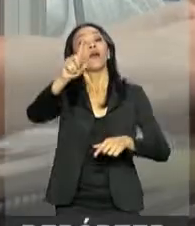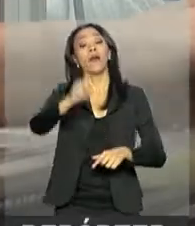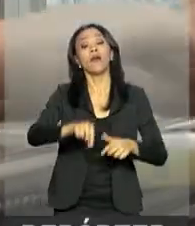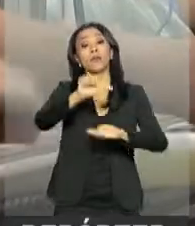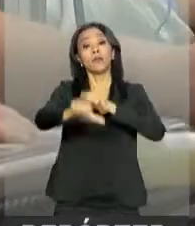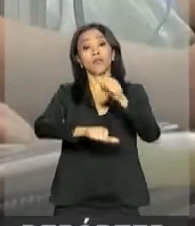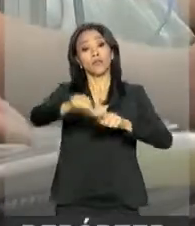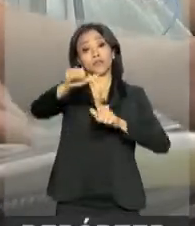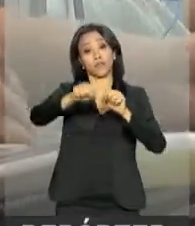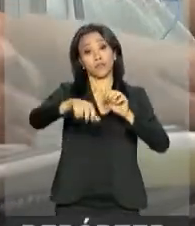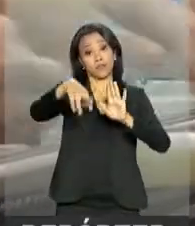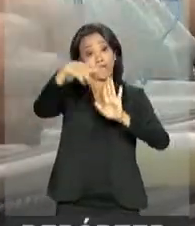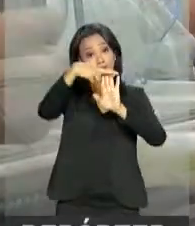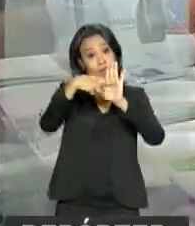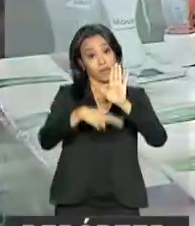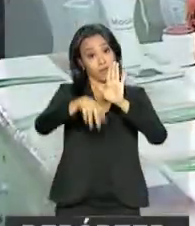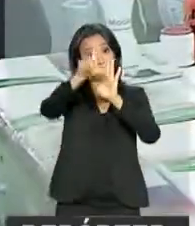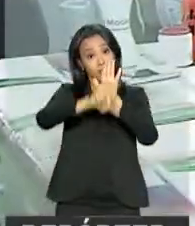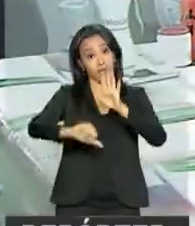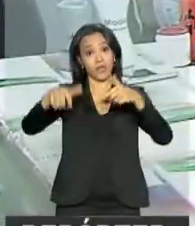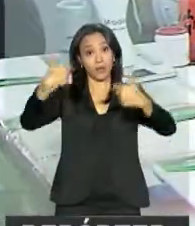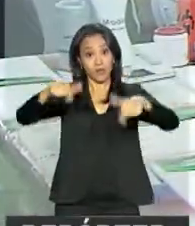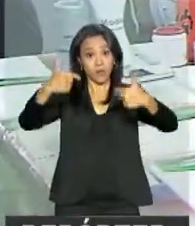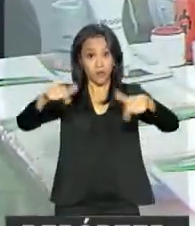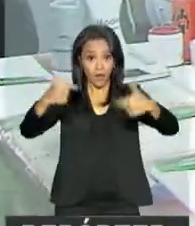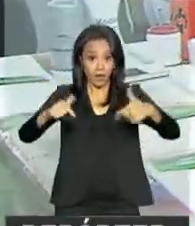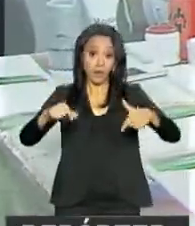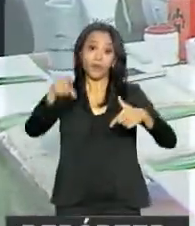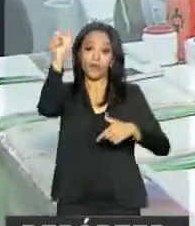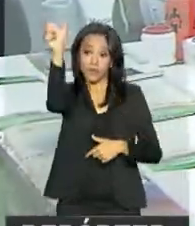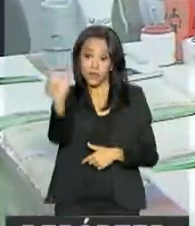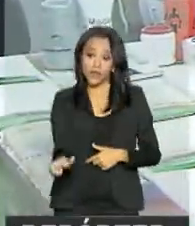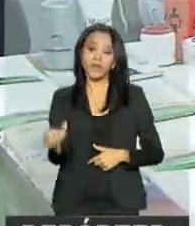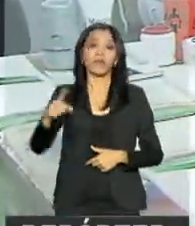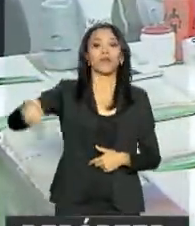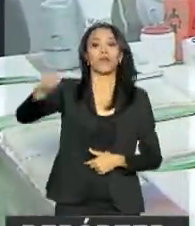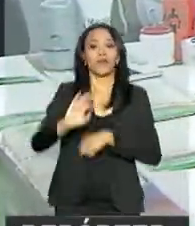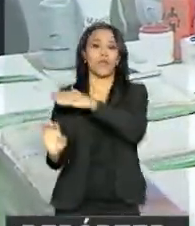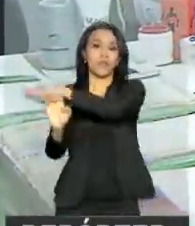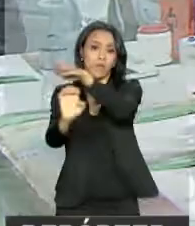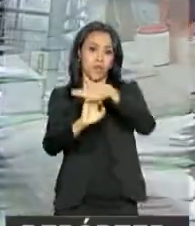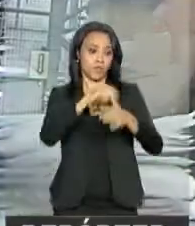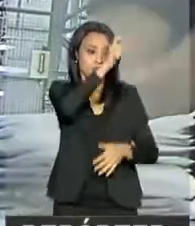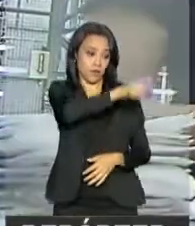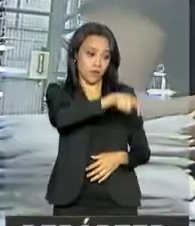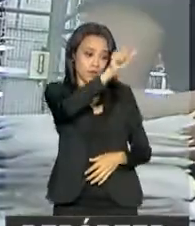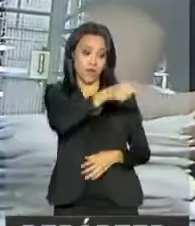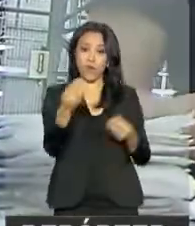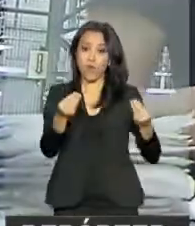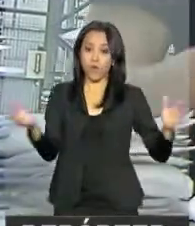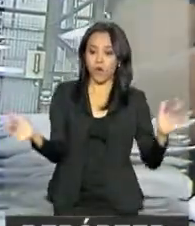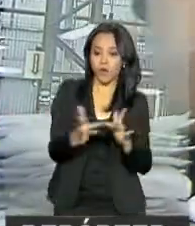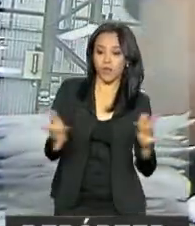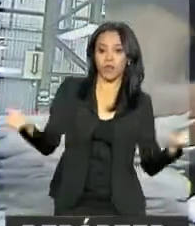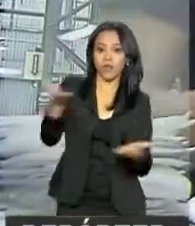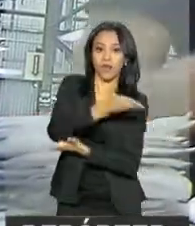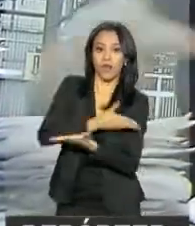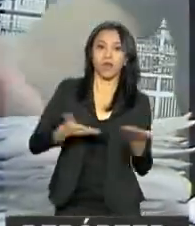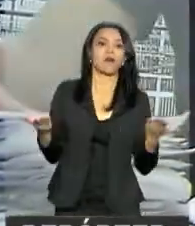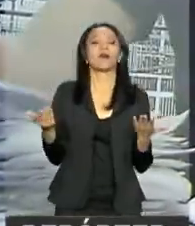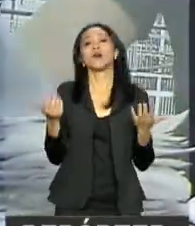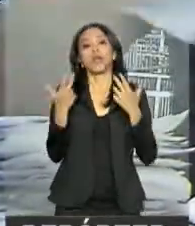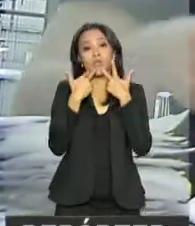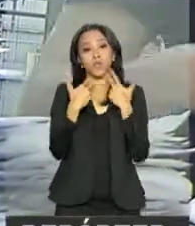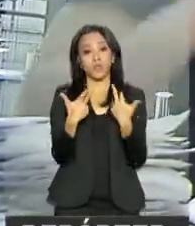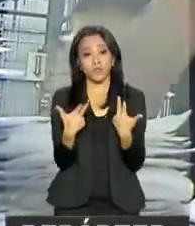leis trabalhistas, que transformou o modo como empregados e empregadores se relacionam. Entre as inovações está